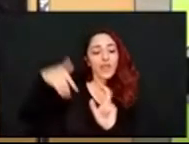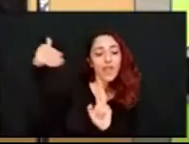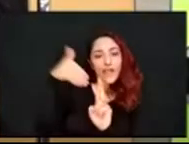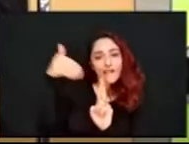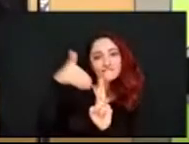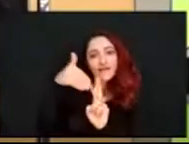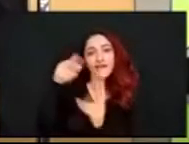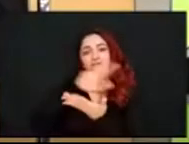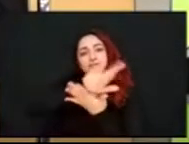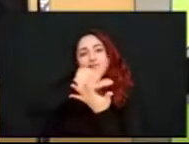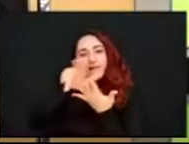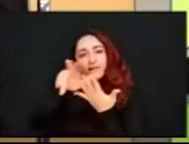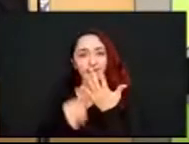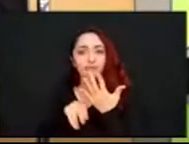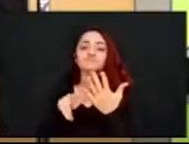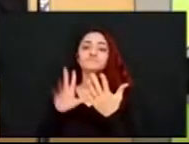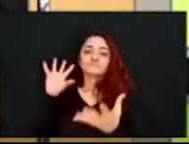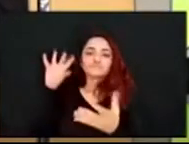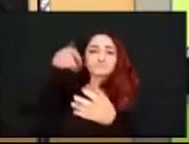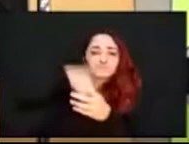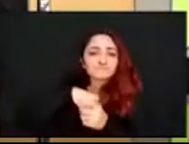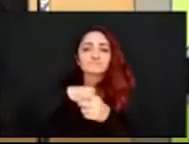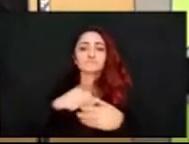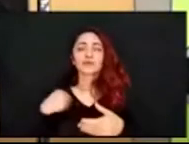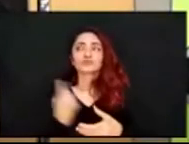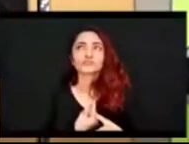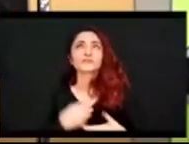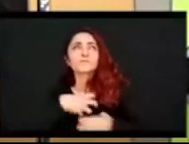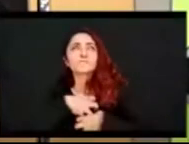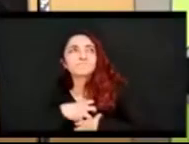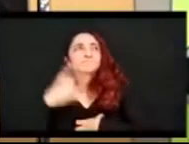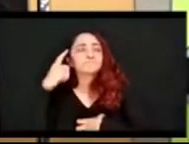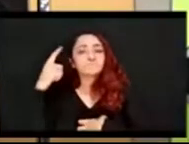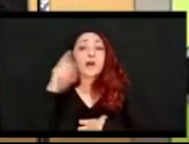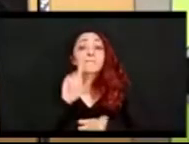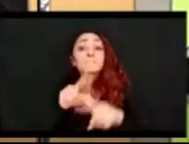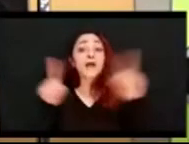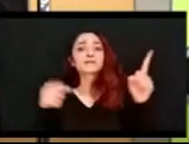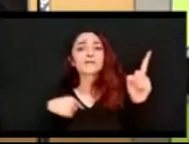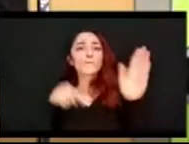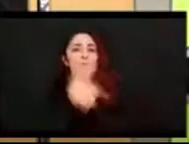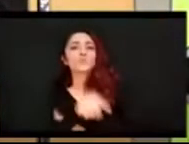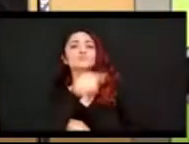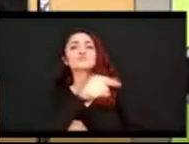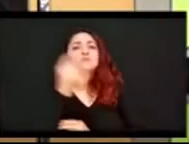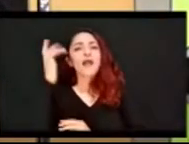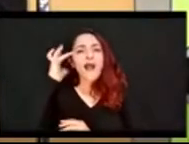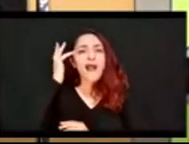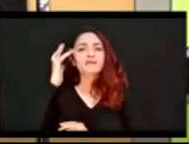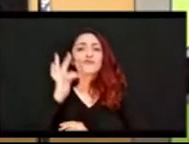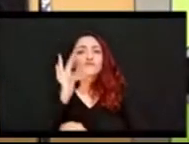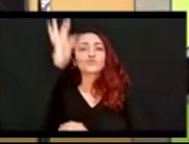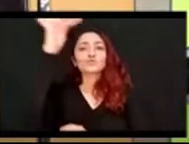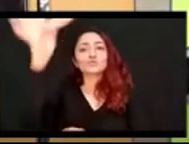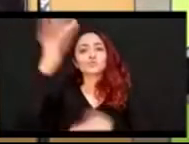momento mediúnico mas pensando assim o que você acredita que virar a confirmar os próximos anos que faz